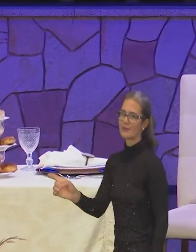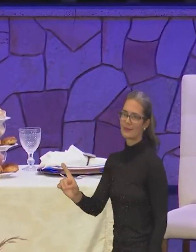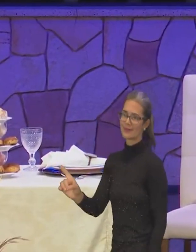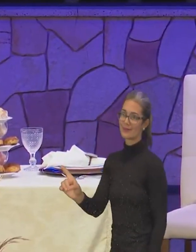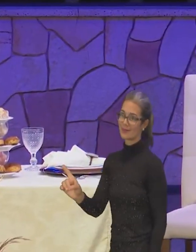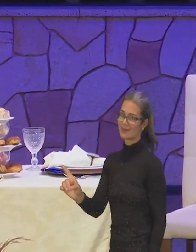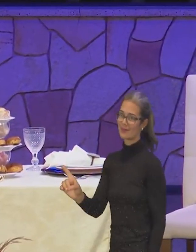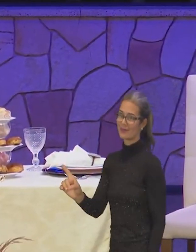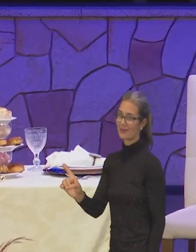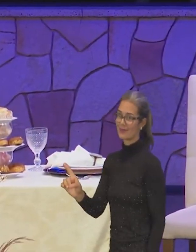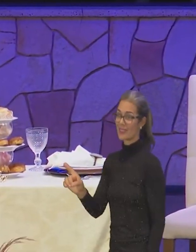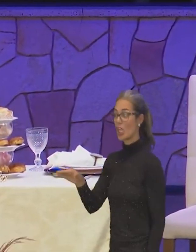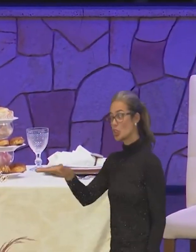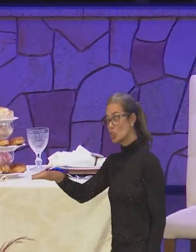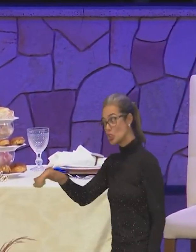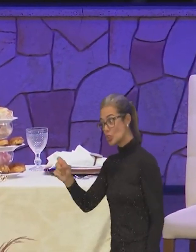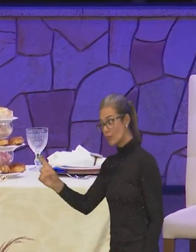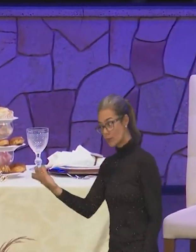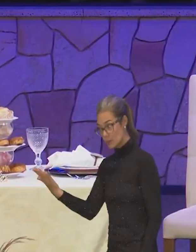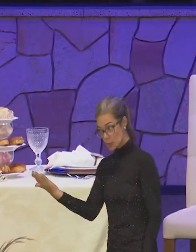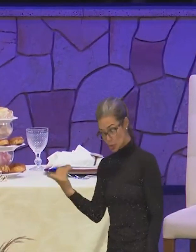à mesa posta.